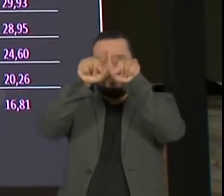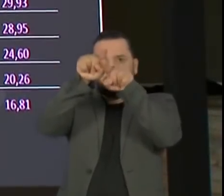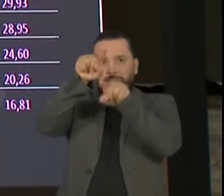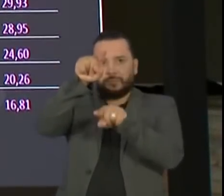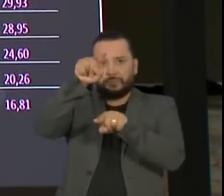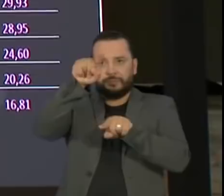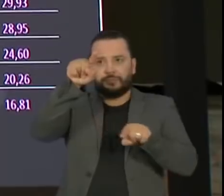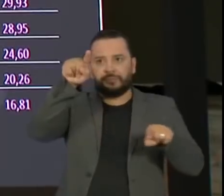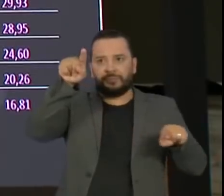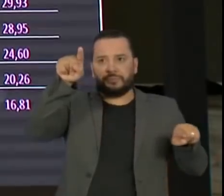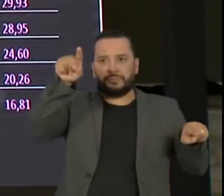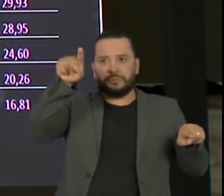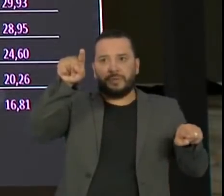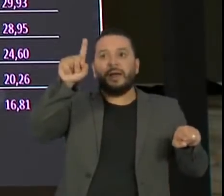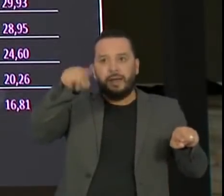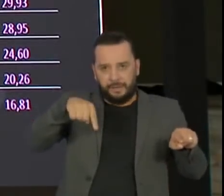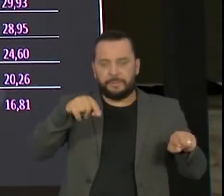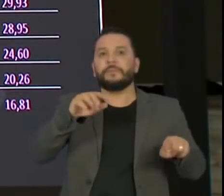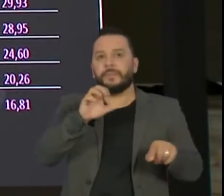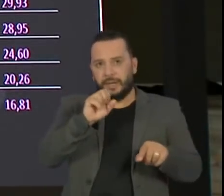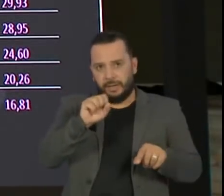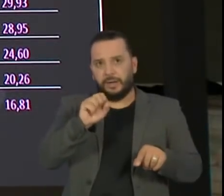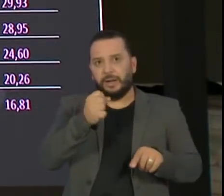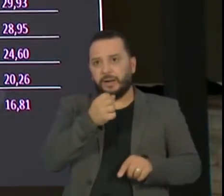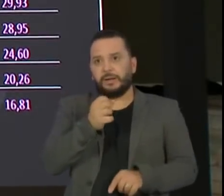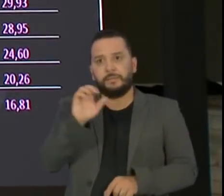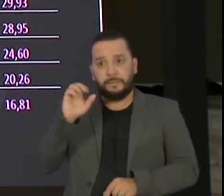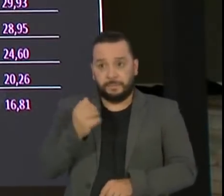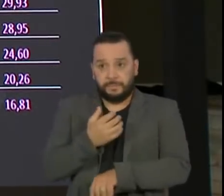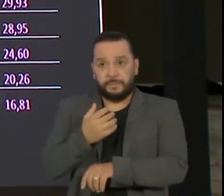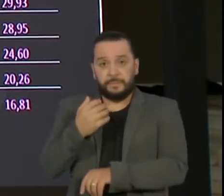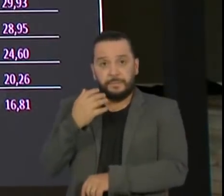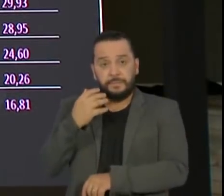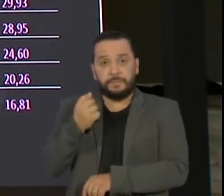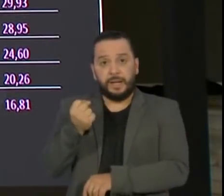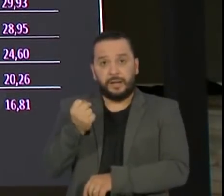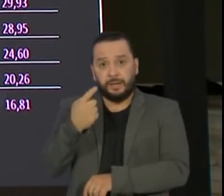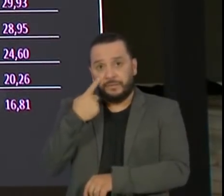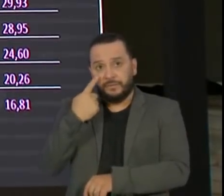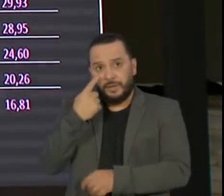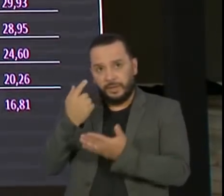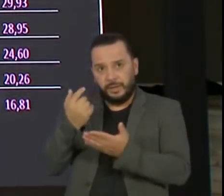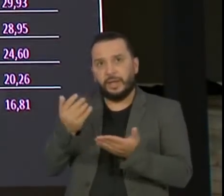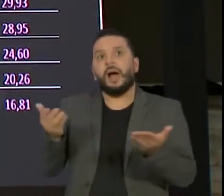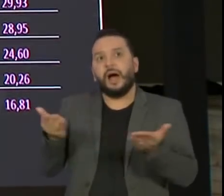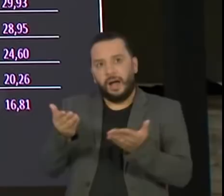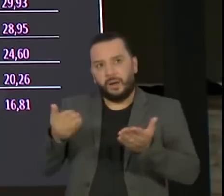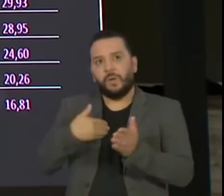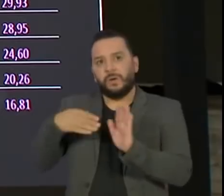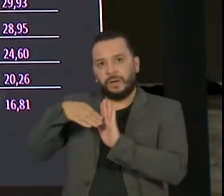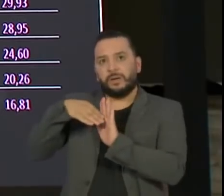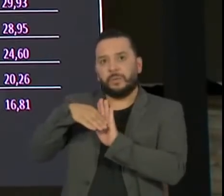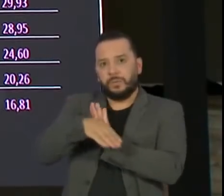semanas, ele foi reduzindo e nessa 24ª semana está com índices bem mais baixos.